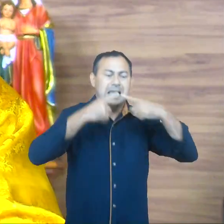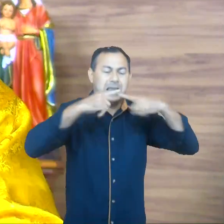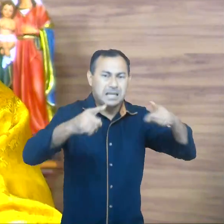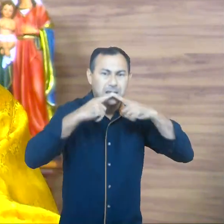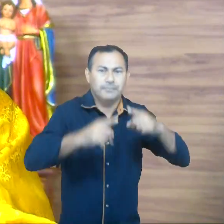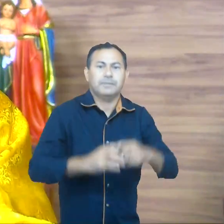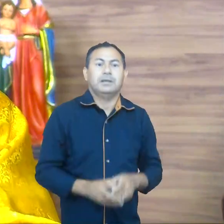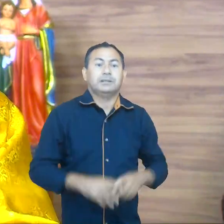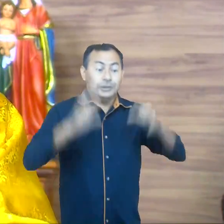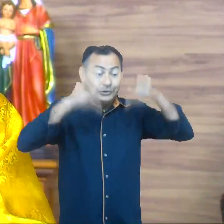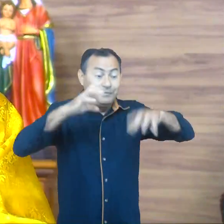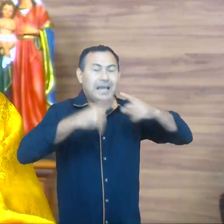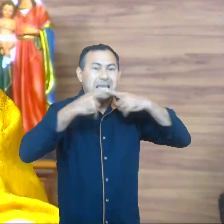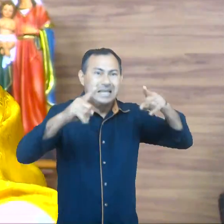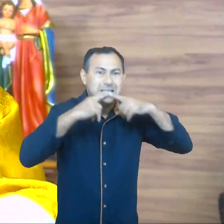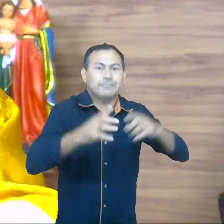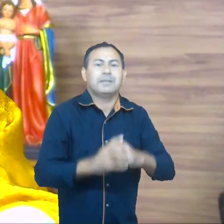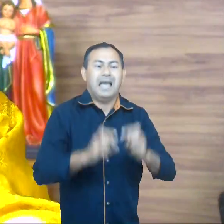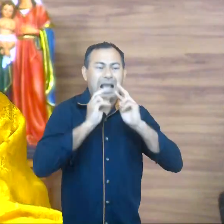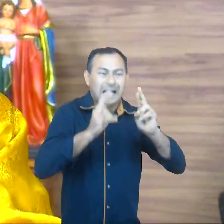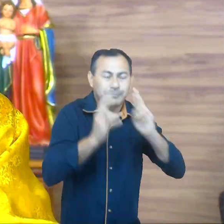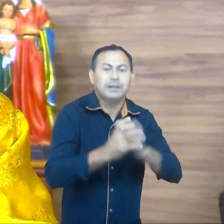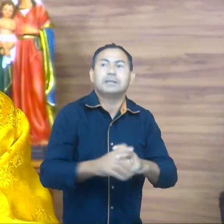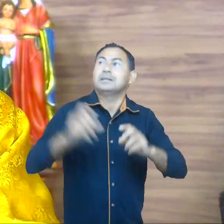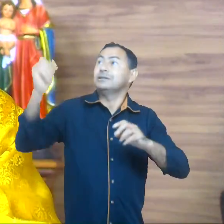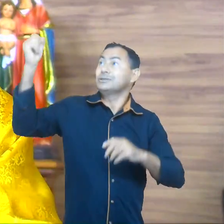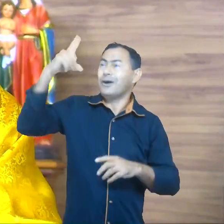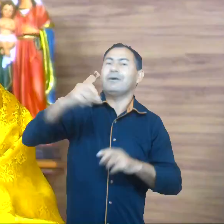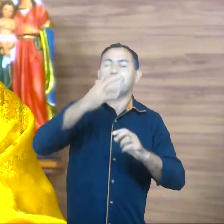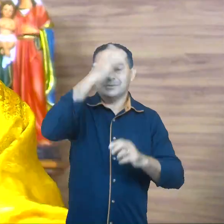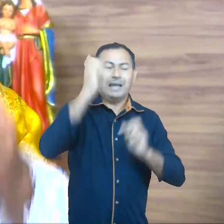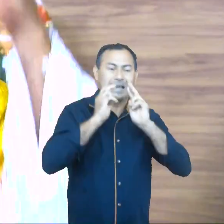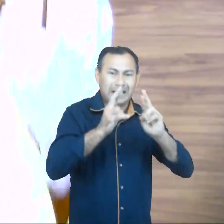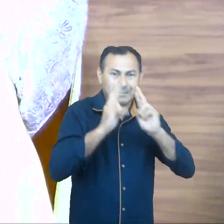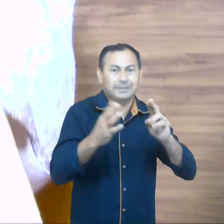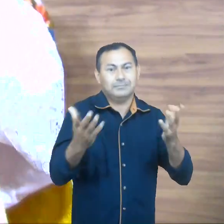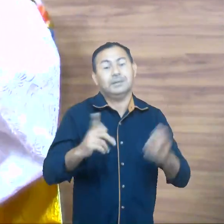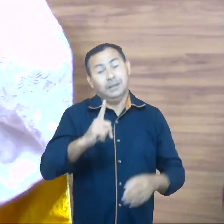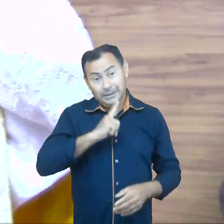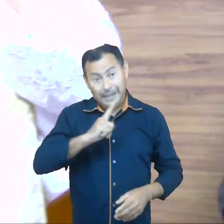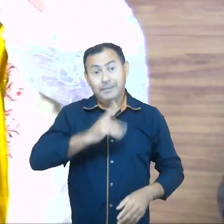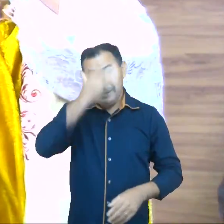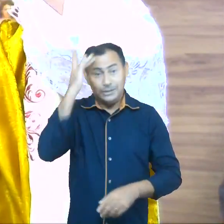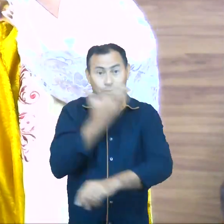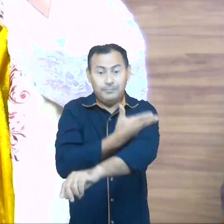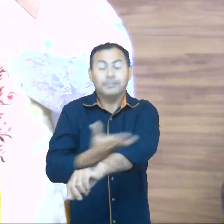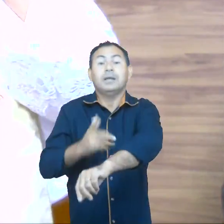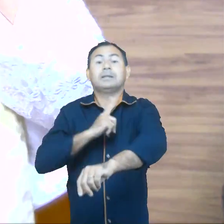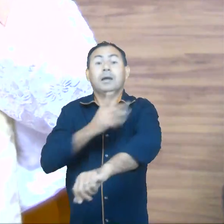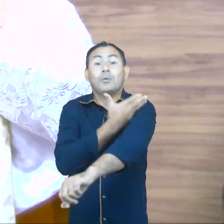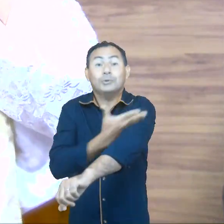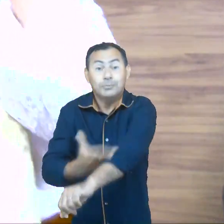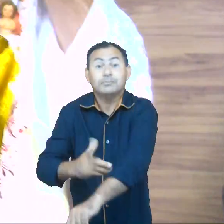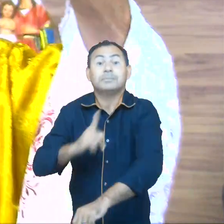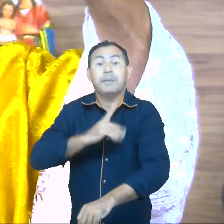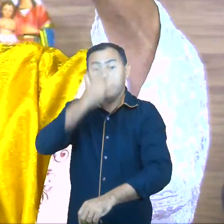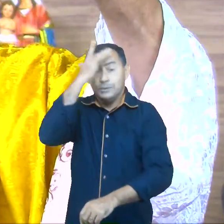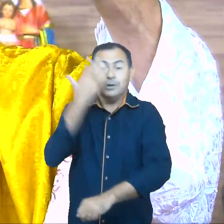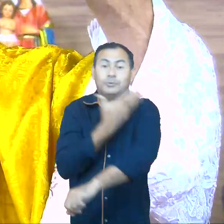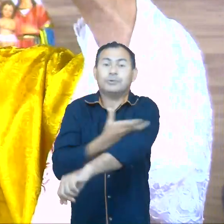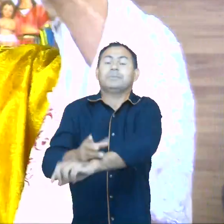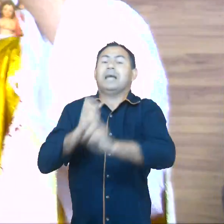Se chover, critica. Se fizer sol, critica. Então tem pessoas que pegaram o costume de